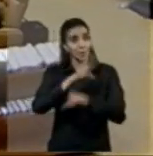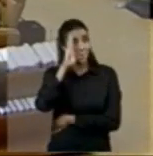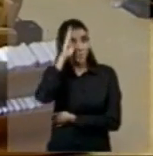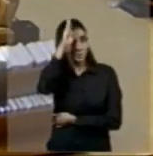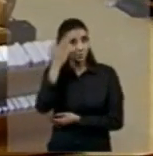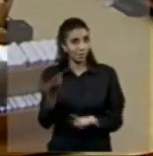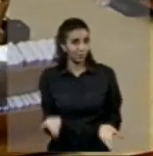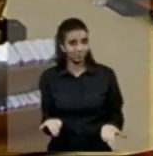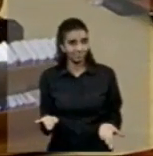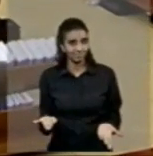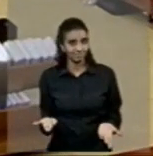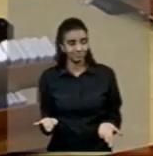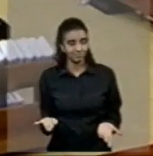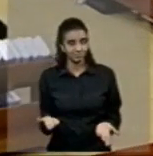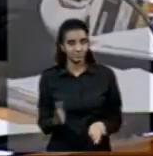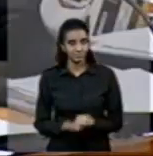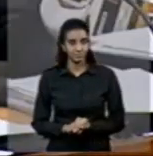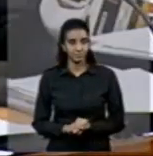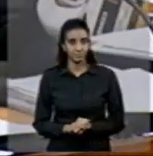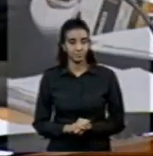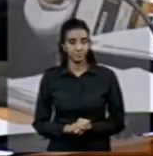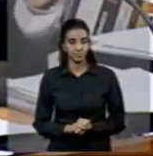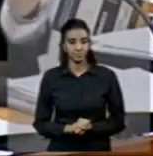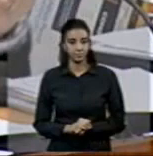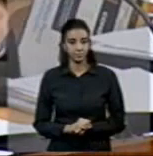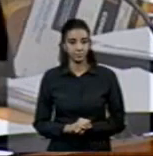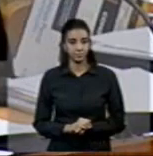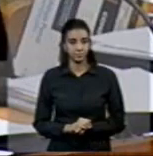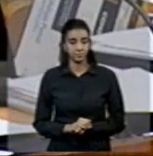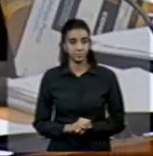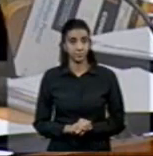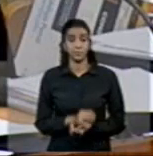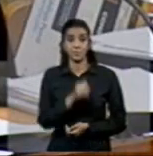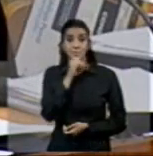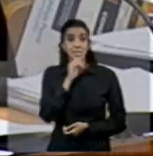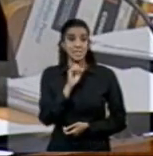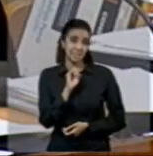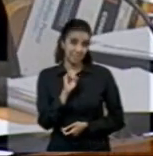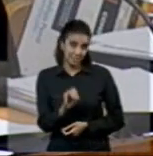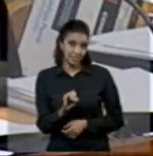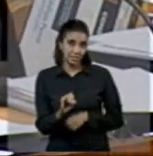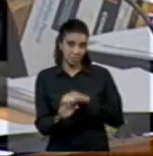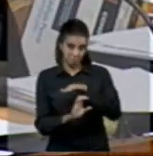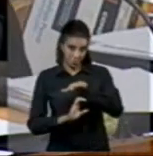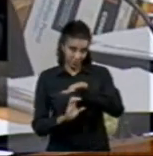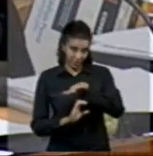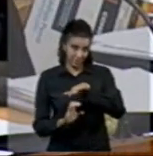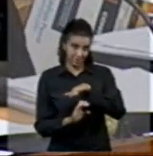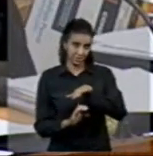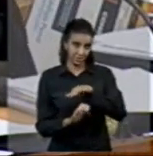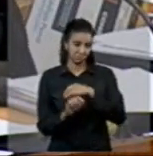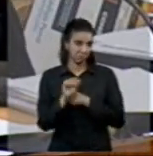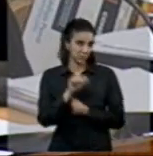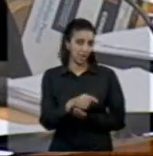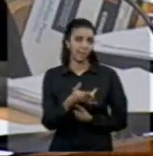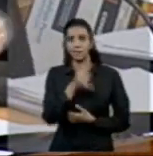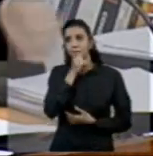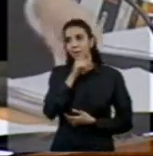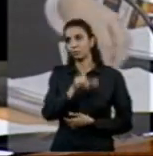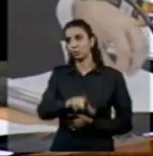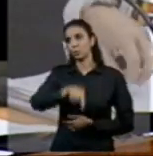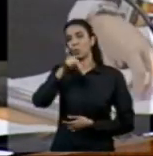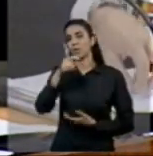e comercializar. Se a empresa, dentro da sua opção,